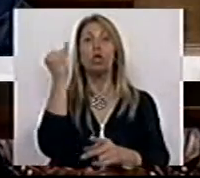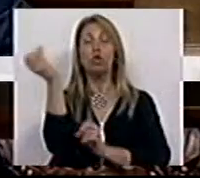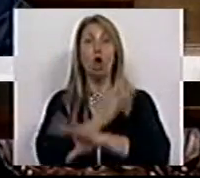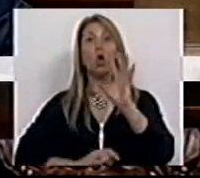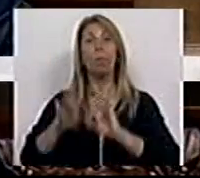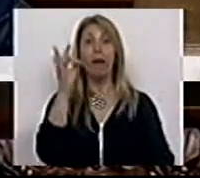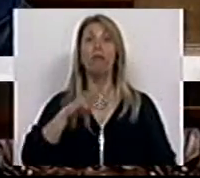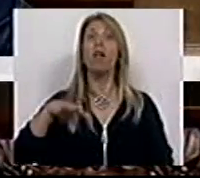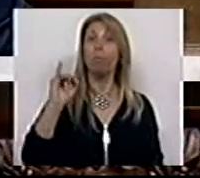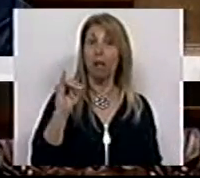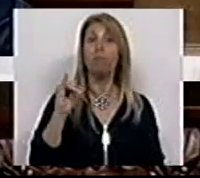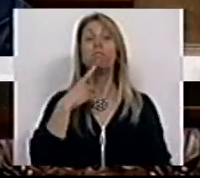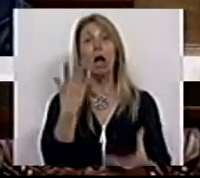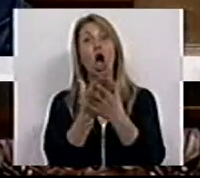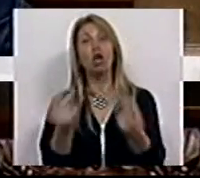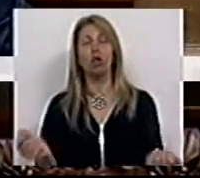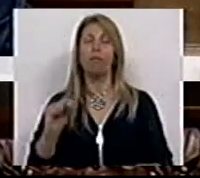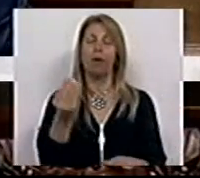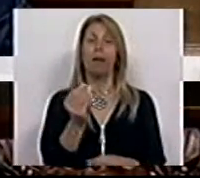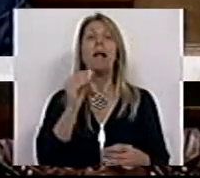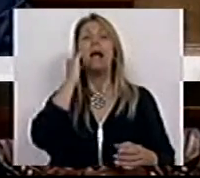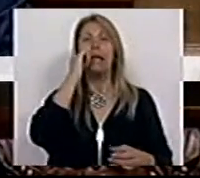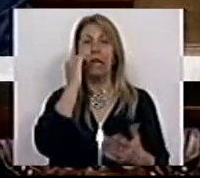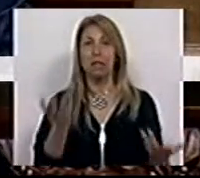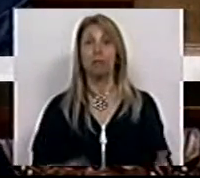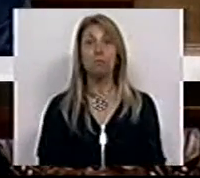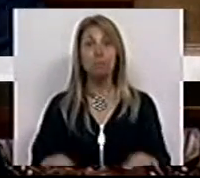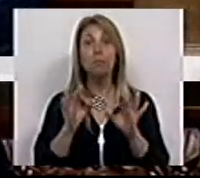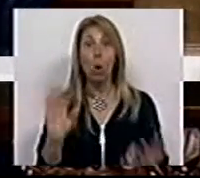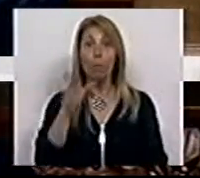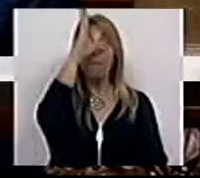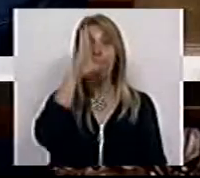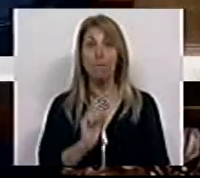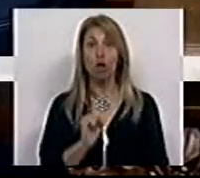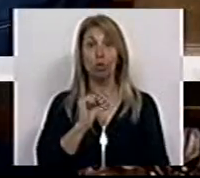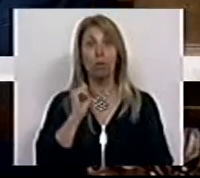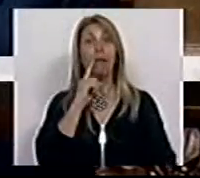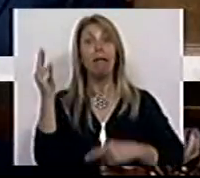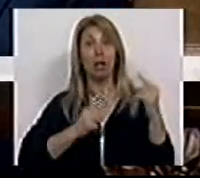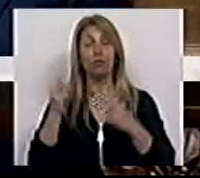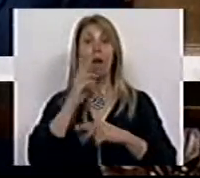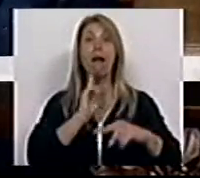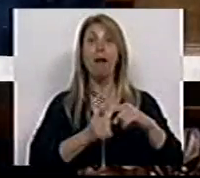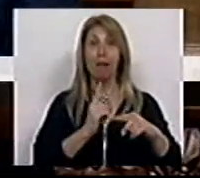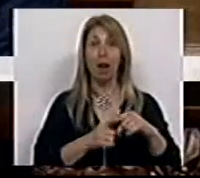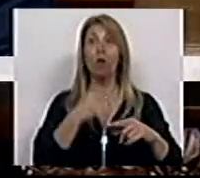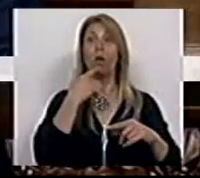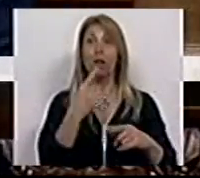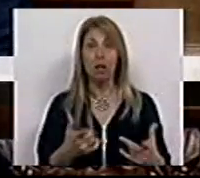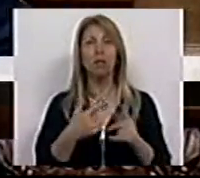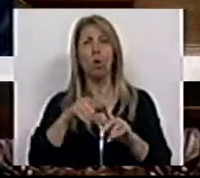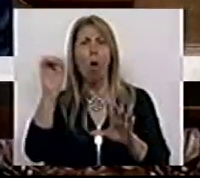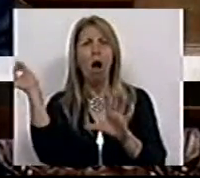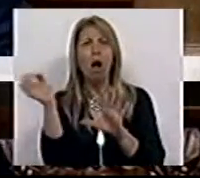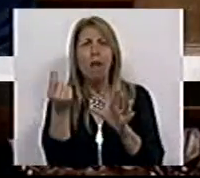resolver a crise. Como diz o novo Ministro das Finanças grego, injetar o maior empréstimo da história num país